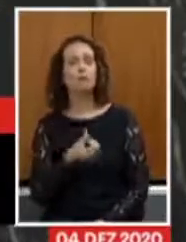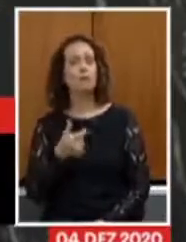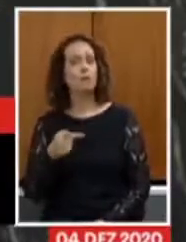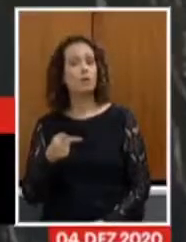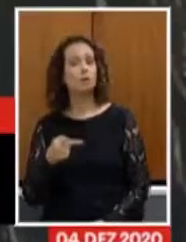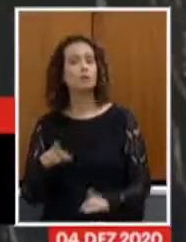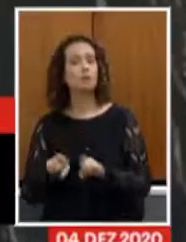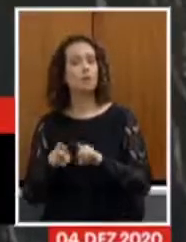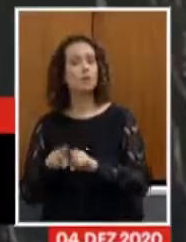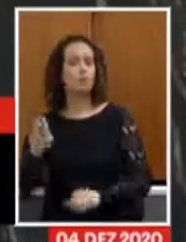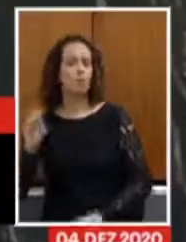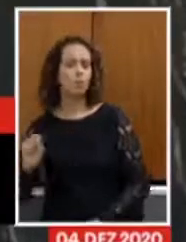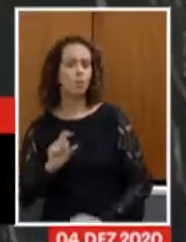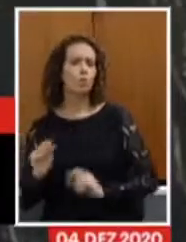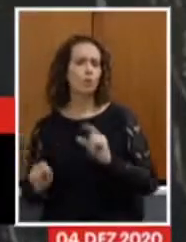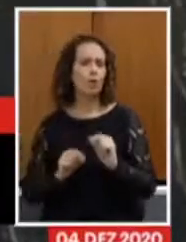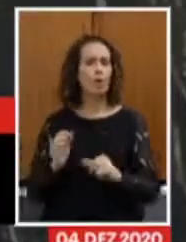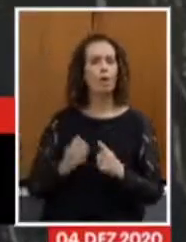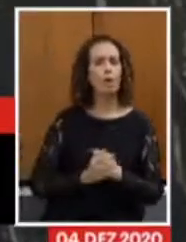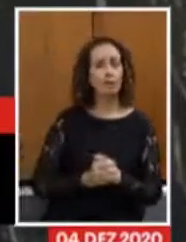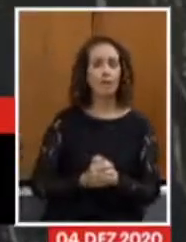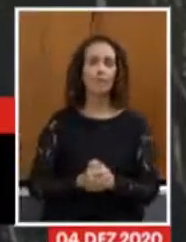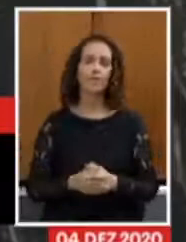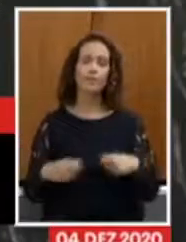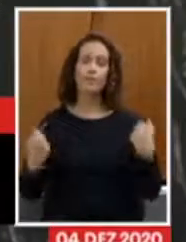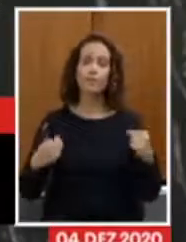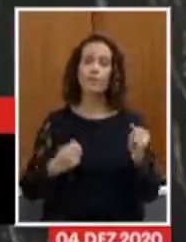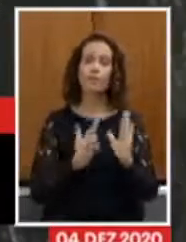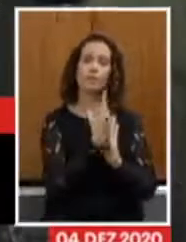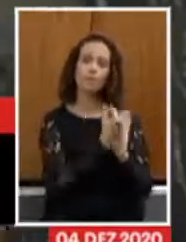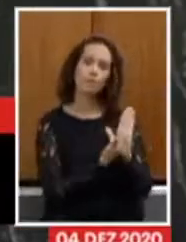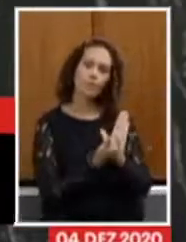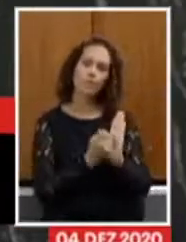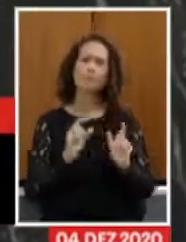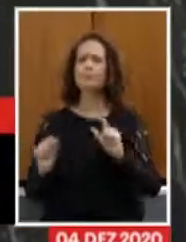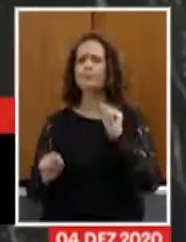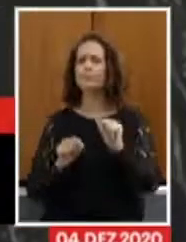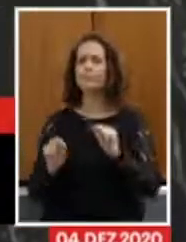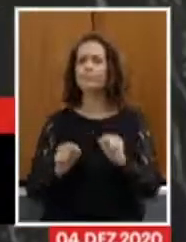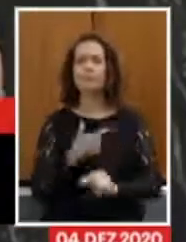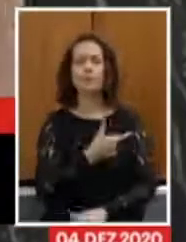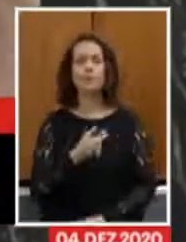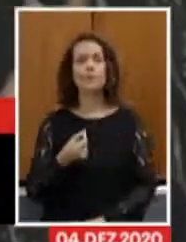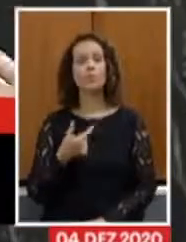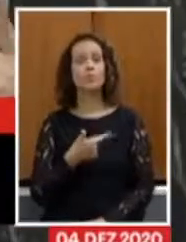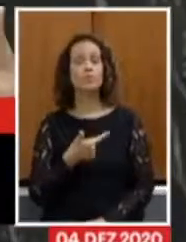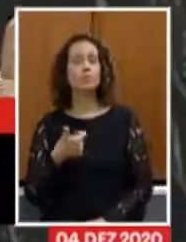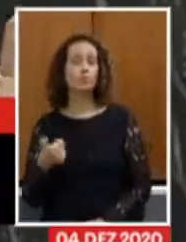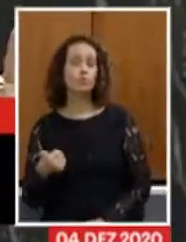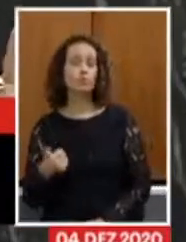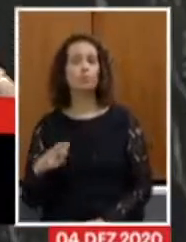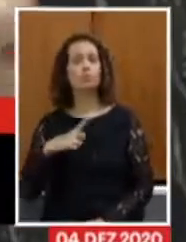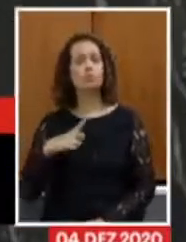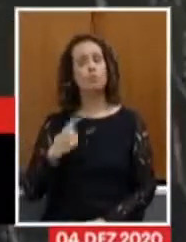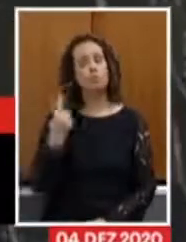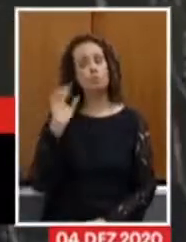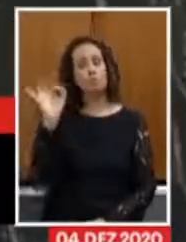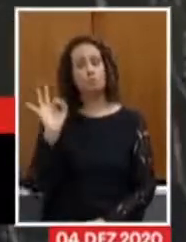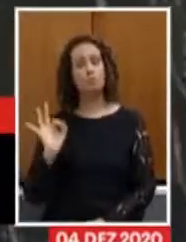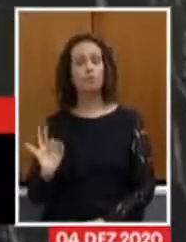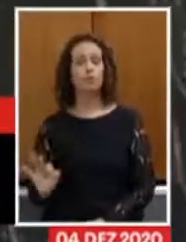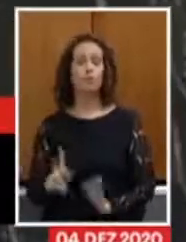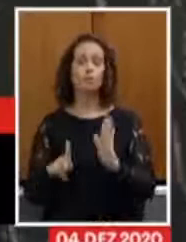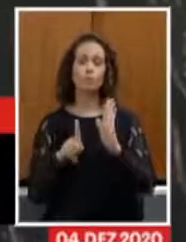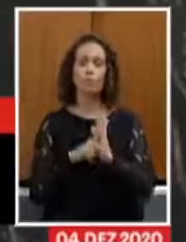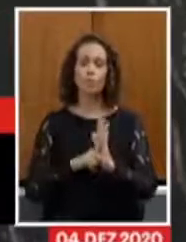nós possamos disputar o orçamento, de modo que nós tenhamos em 2021 a execução do 1% para a